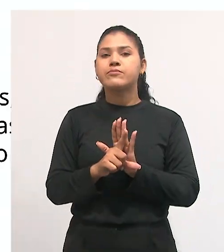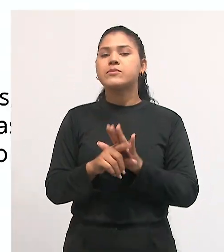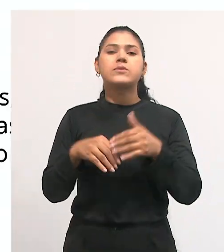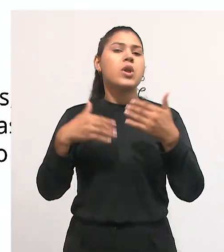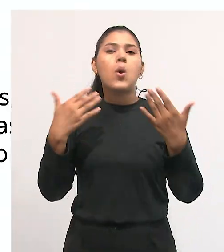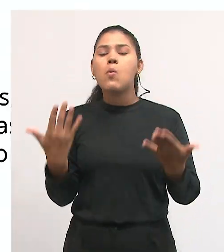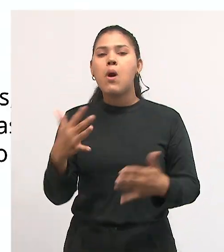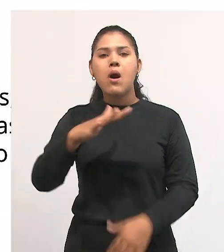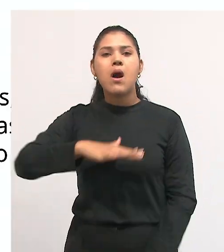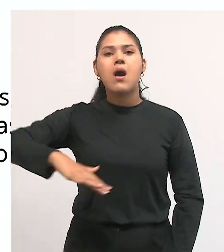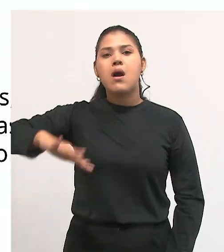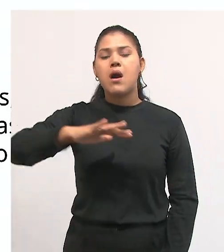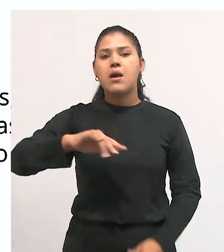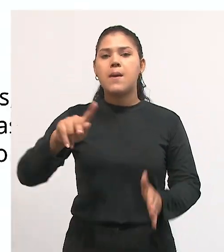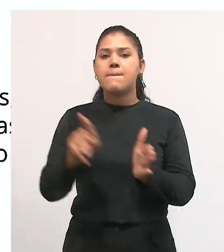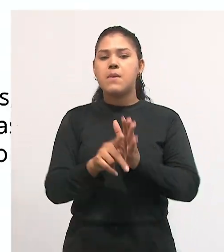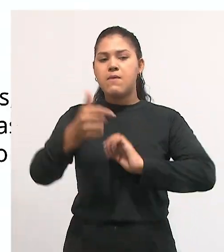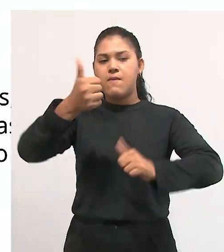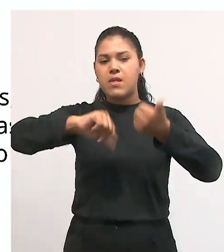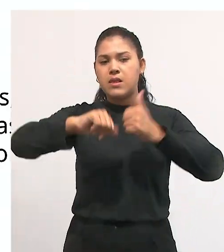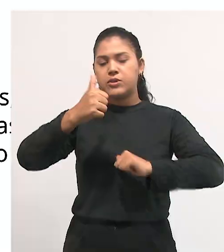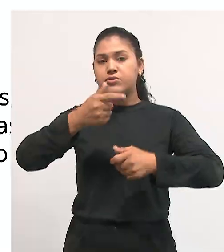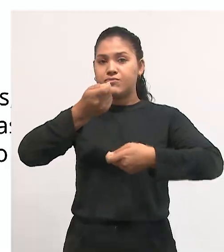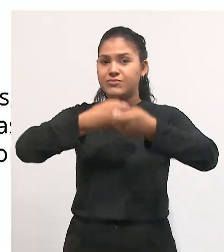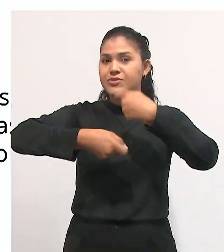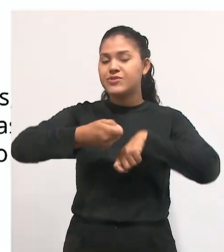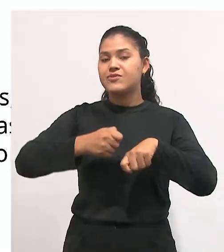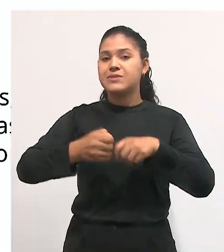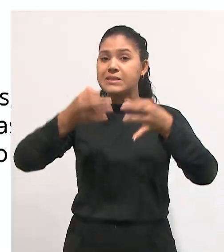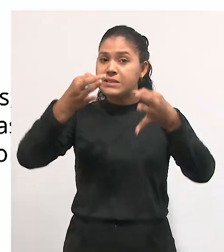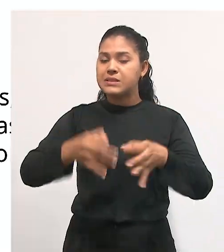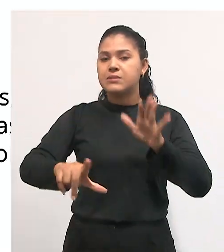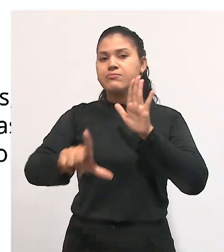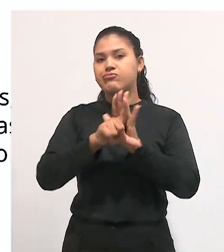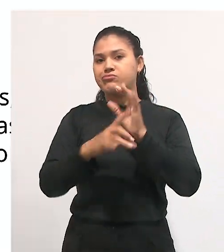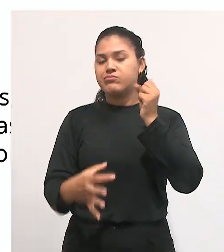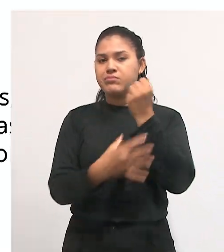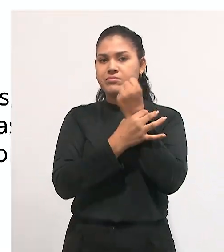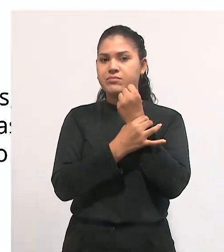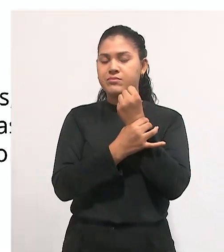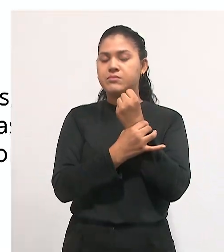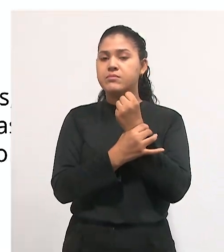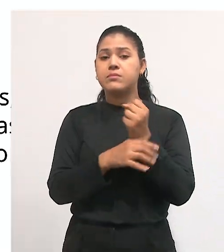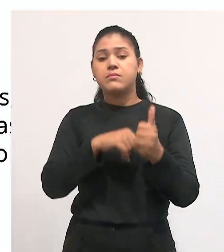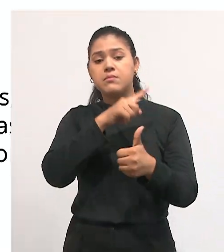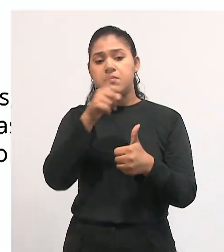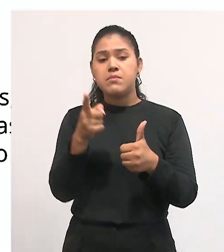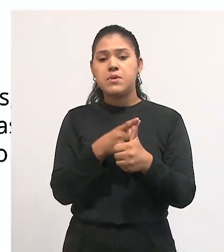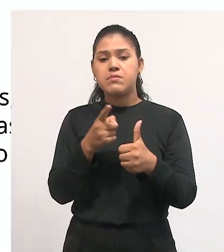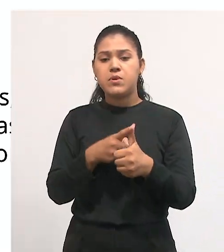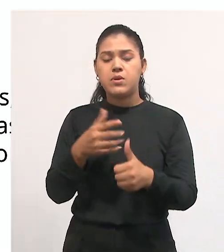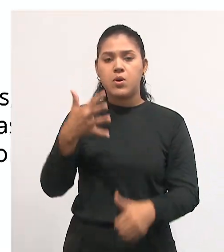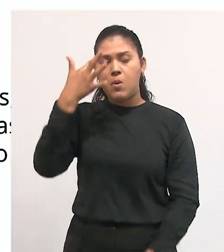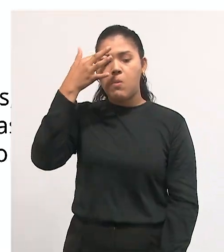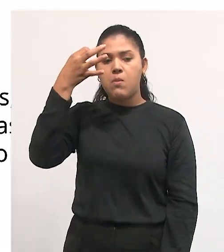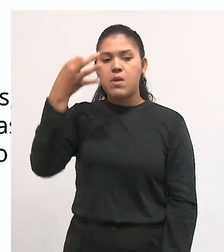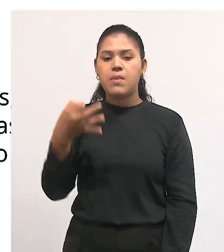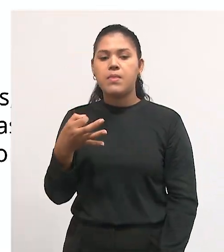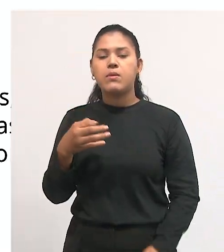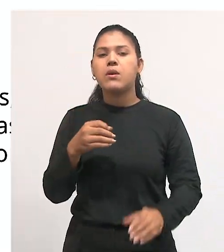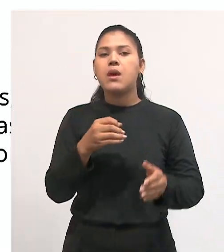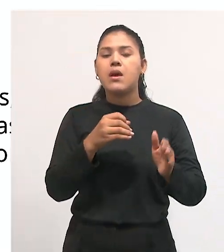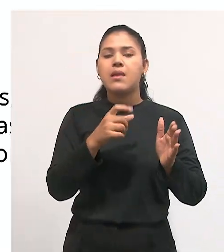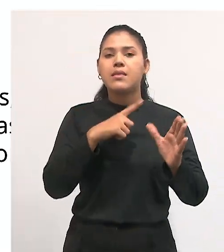aspectos administrativos de um projeto? Eles vão se referir aqui à necessidade de integração de fatores. Quais são esses fatores,